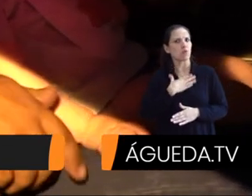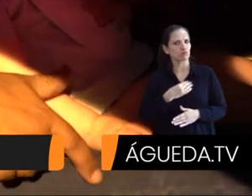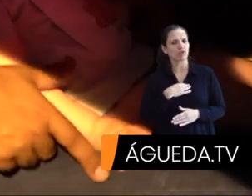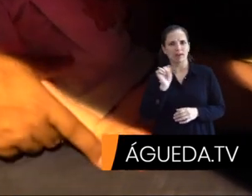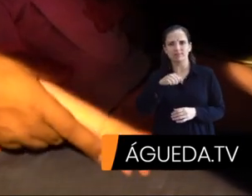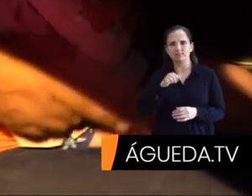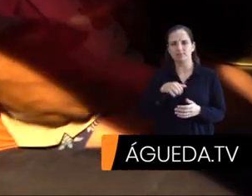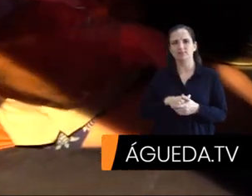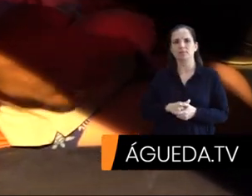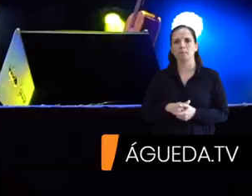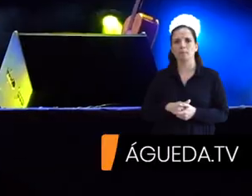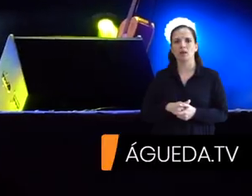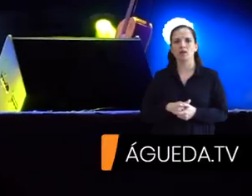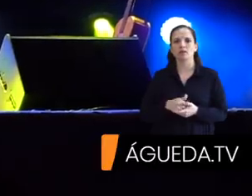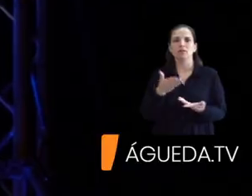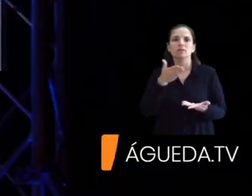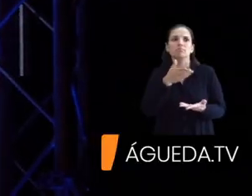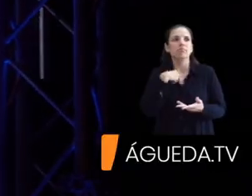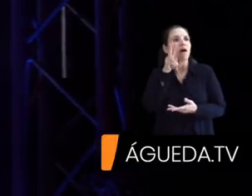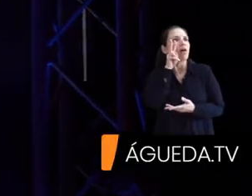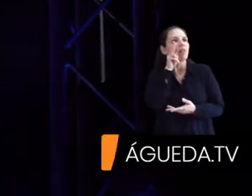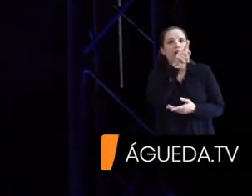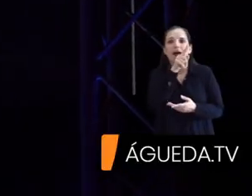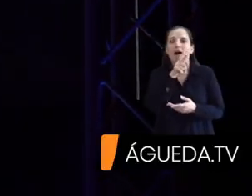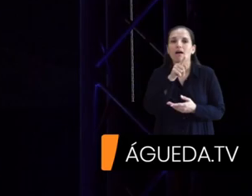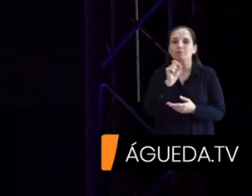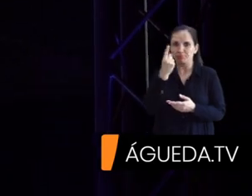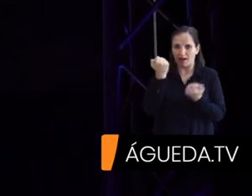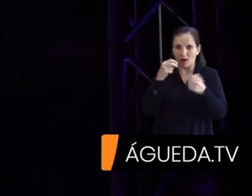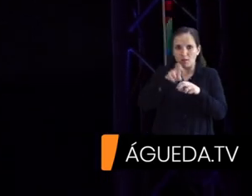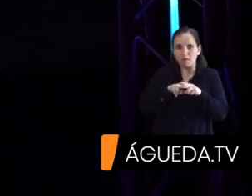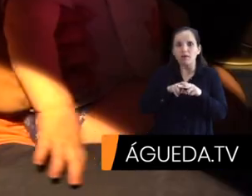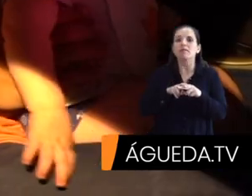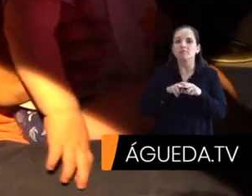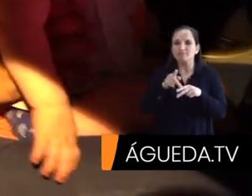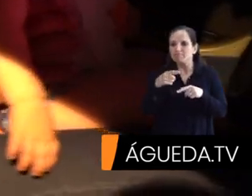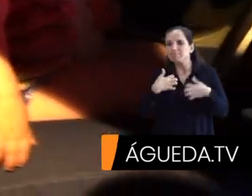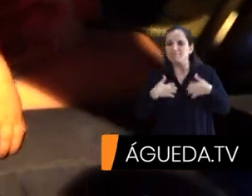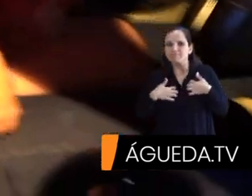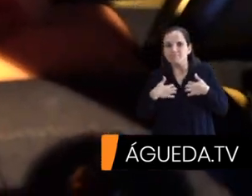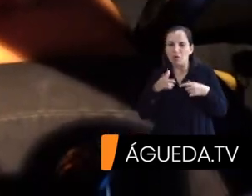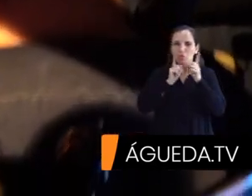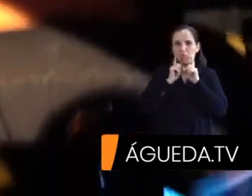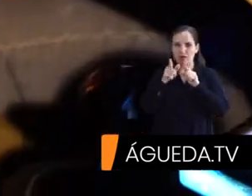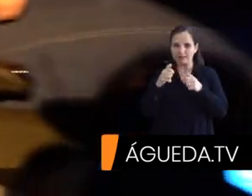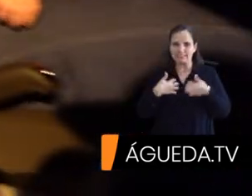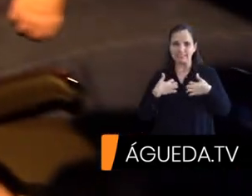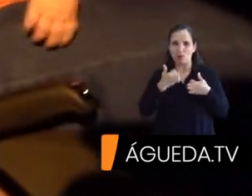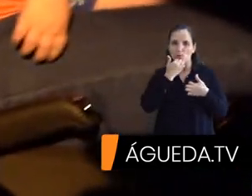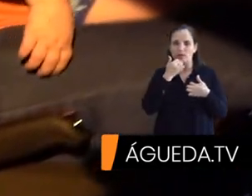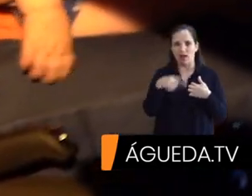a gostar. E trouxeram a família e tudo para assistir ao espetáculo. Sim. E eles também estão animados.